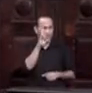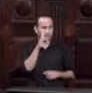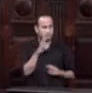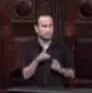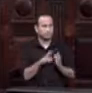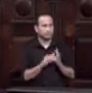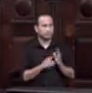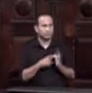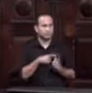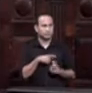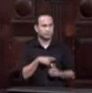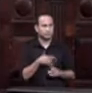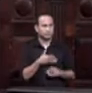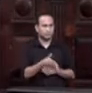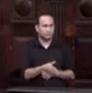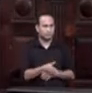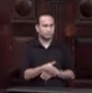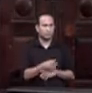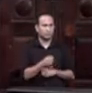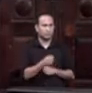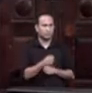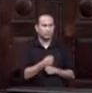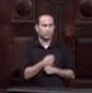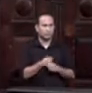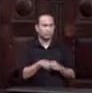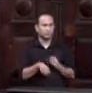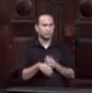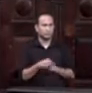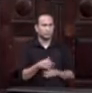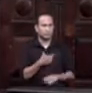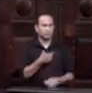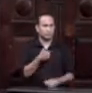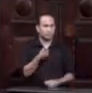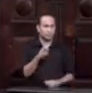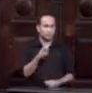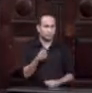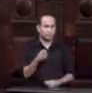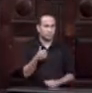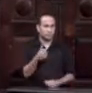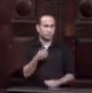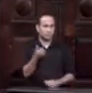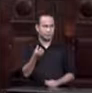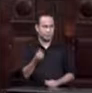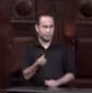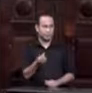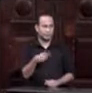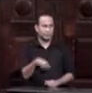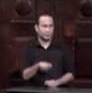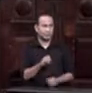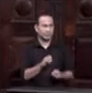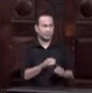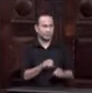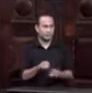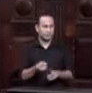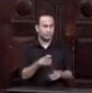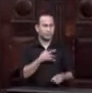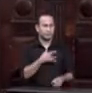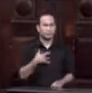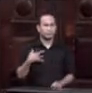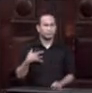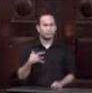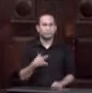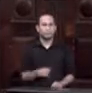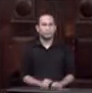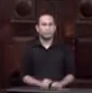constitucional que entrou em vigor no ano passado, a 95/2016, congelou investimentos na educação, na saúde, na